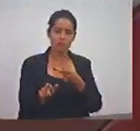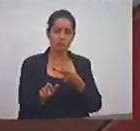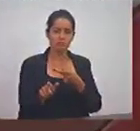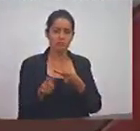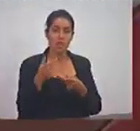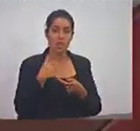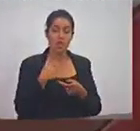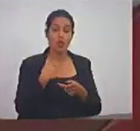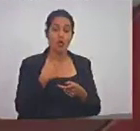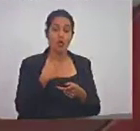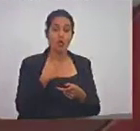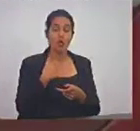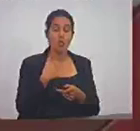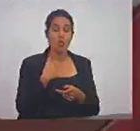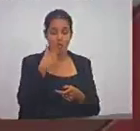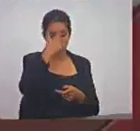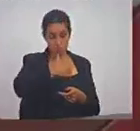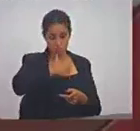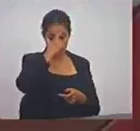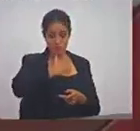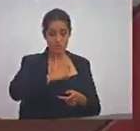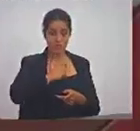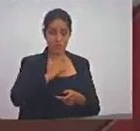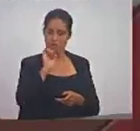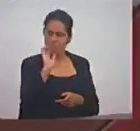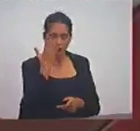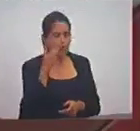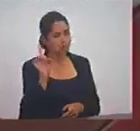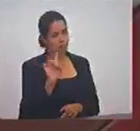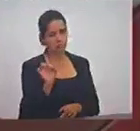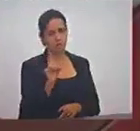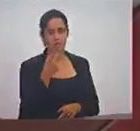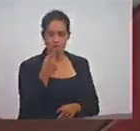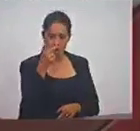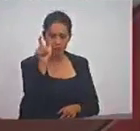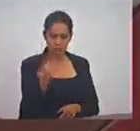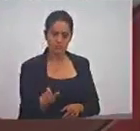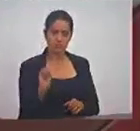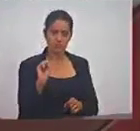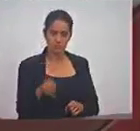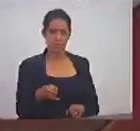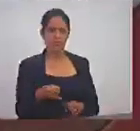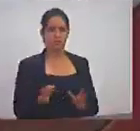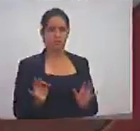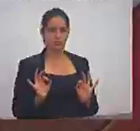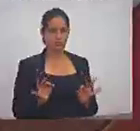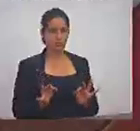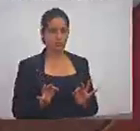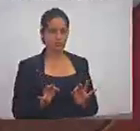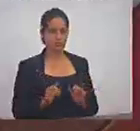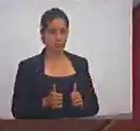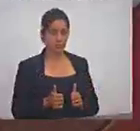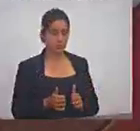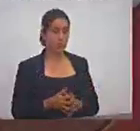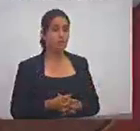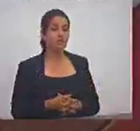sou uma pessoa que eu não gosto de falar nas costas, eu gosto de falar na frente, certo? Para não falar amanhã, ah, o Osmair foi na tribuna, o Osmair falou lá para um amigo meu, não, eu